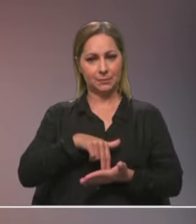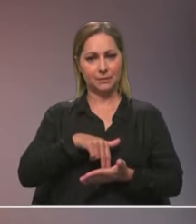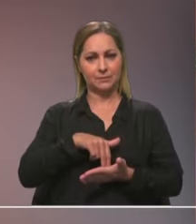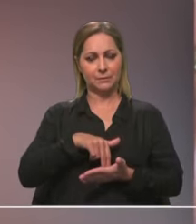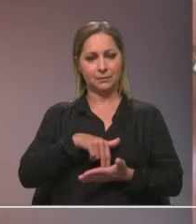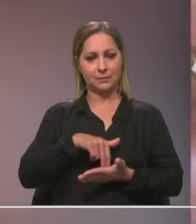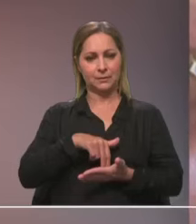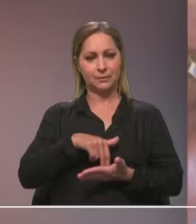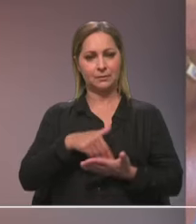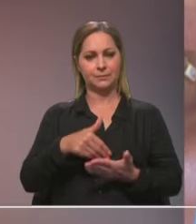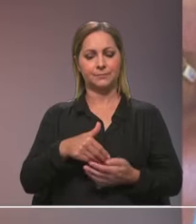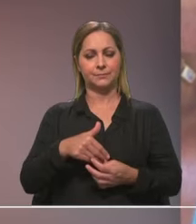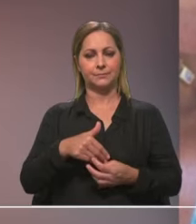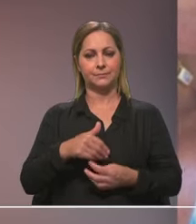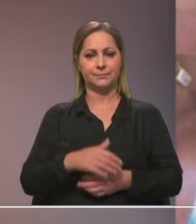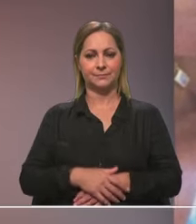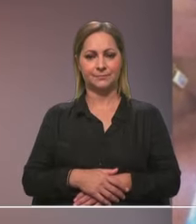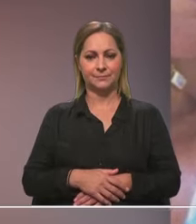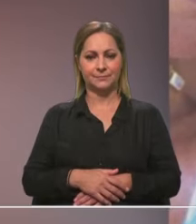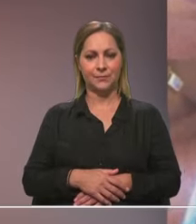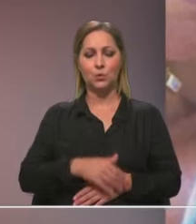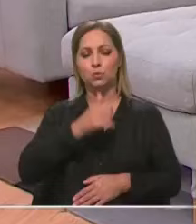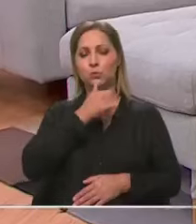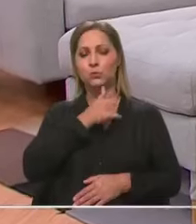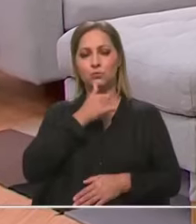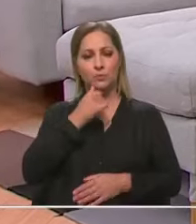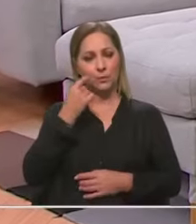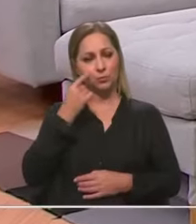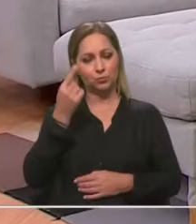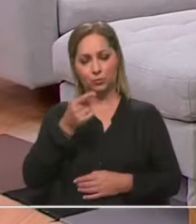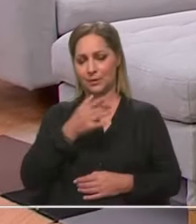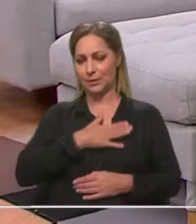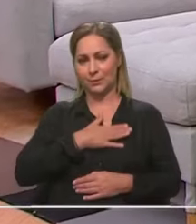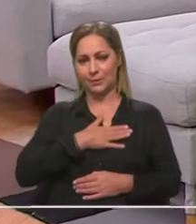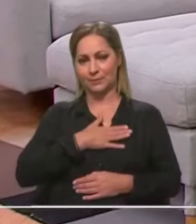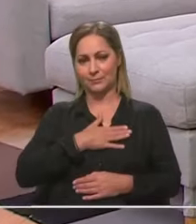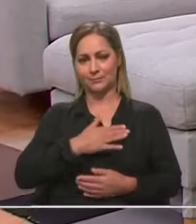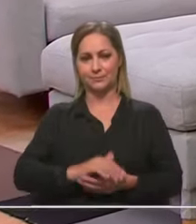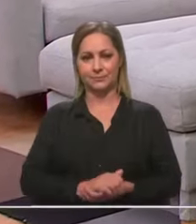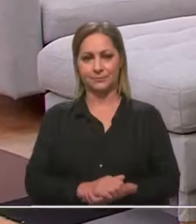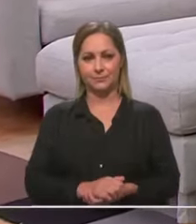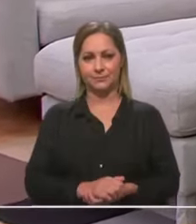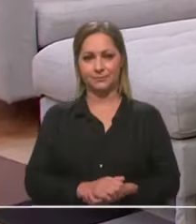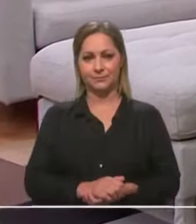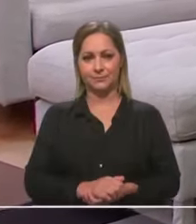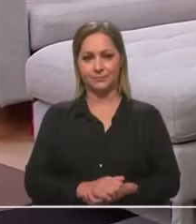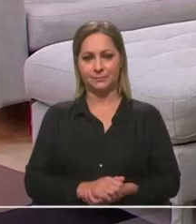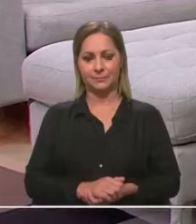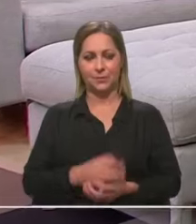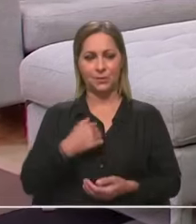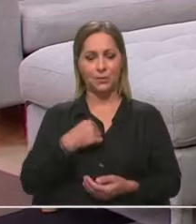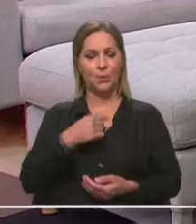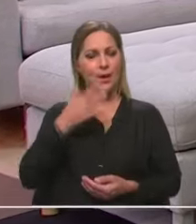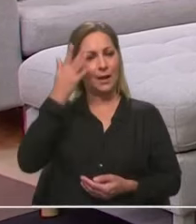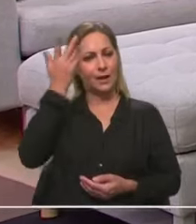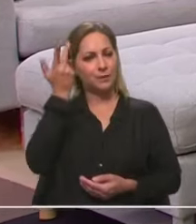por e não queriam mostrar o sofrimento se calhar não é é e e com a minha avó eu de cabelo cortinho a minha